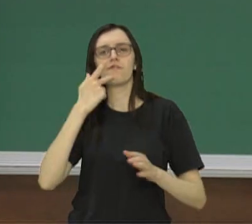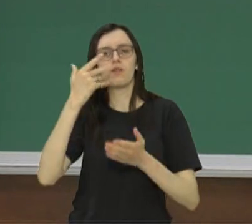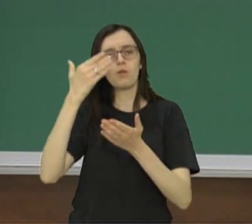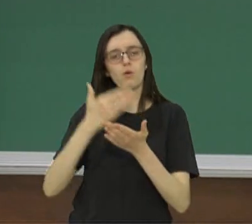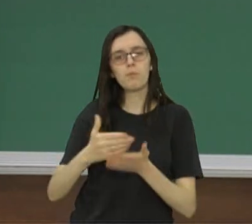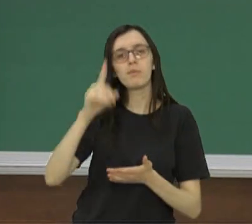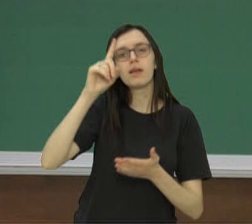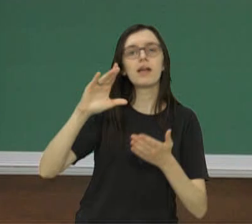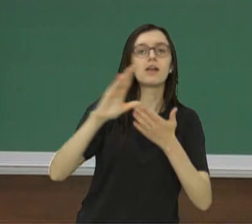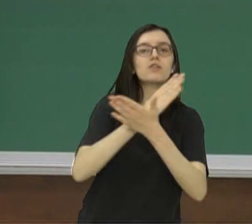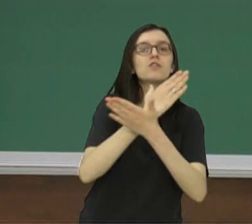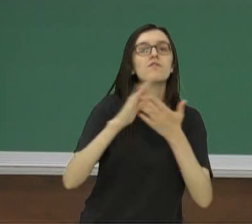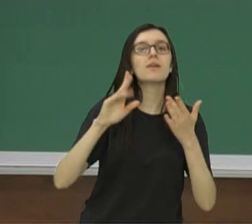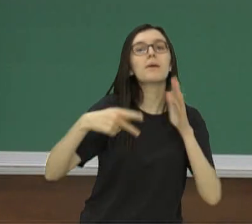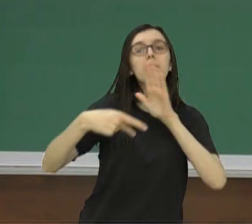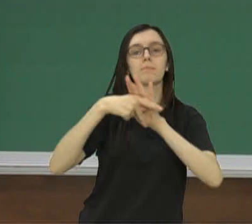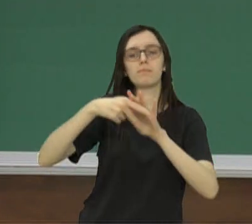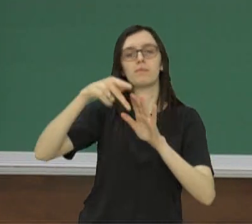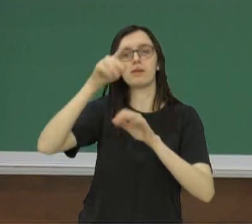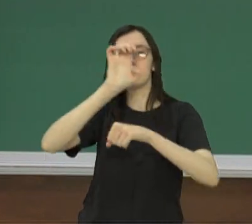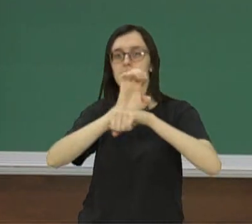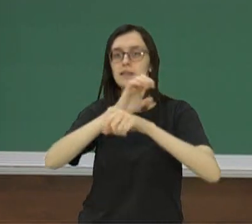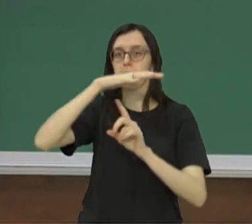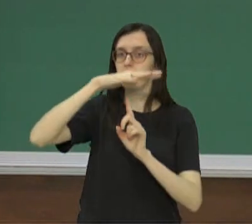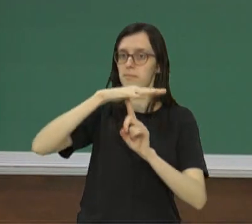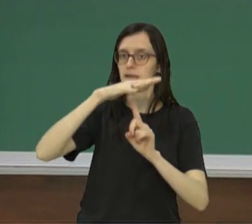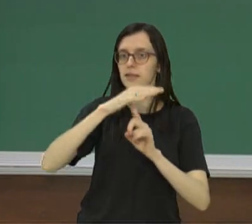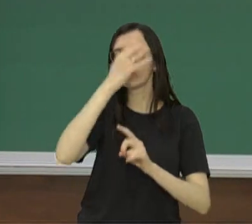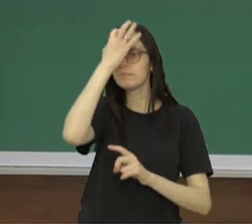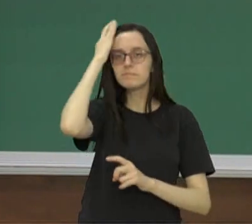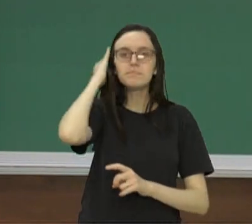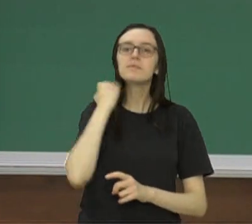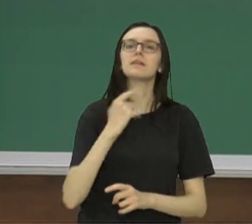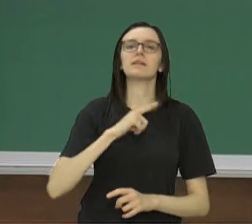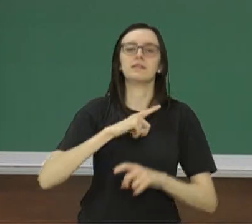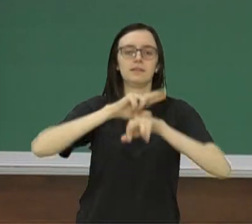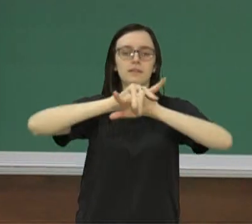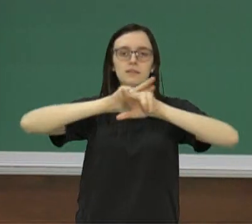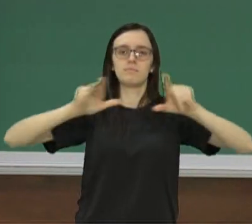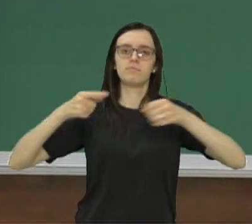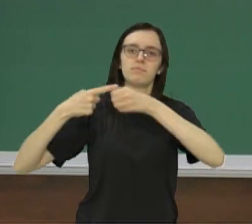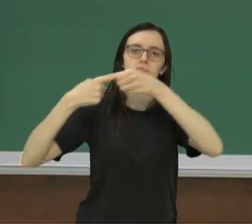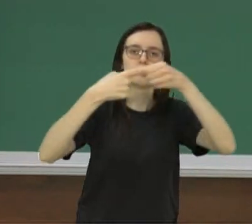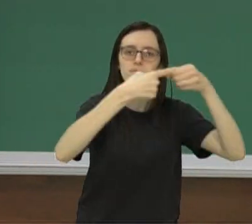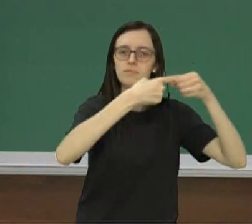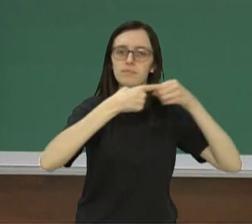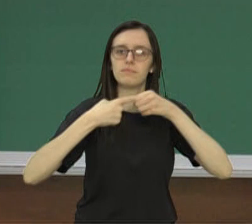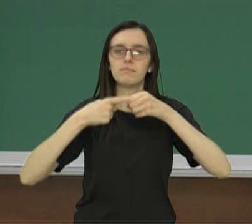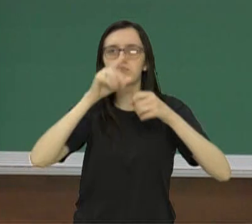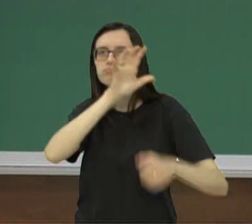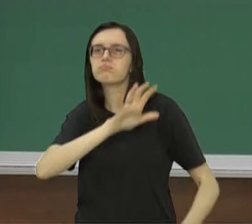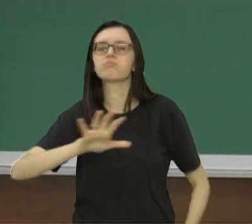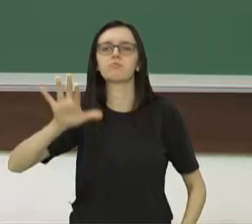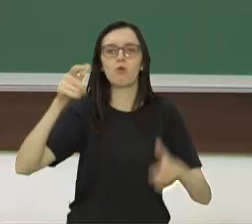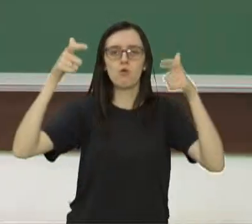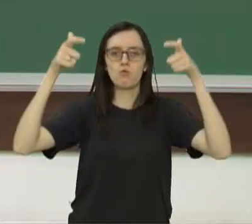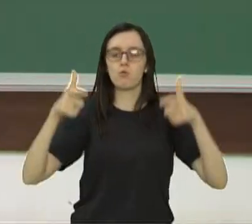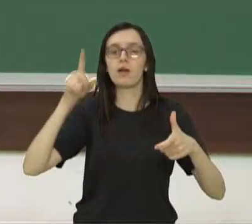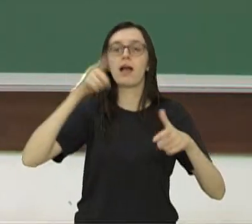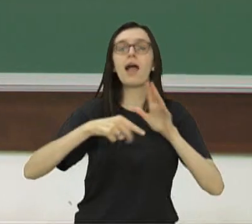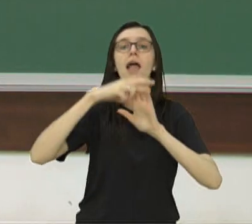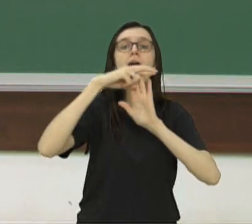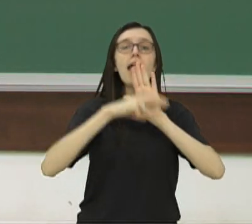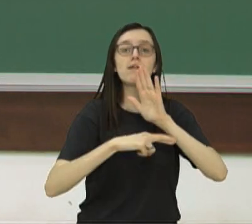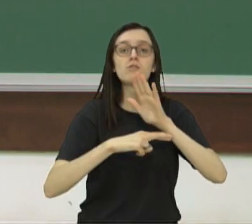uma divisão do estado do Paraná que congrega diversos municípios numa área geográfica, segundo